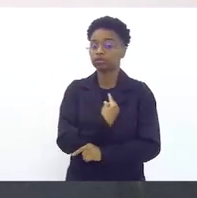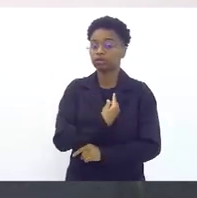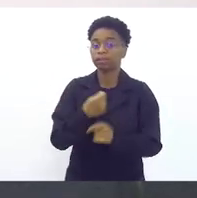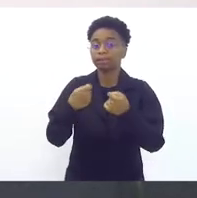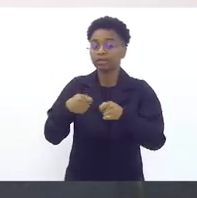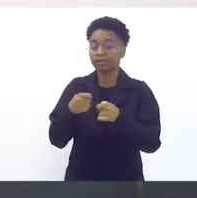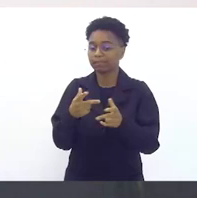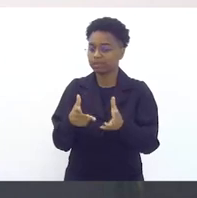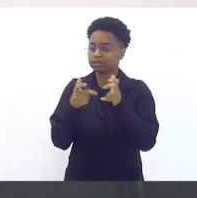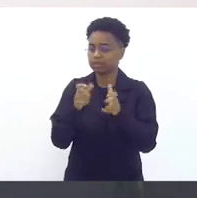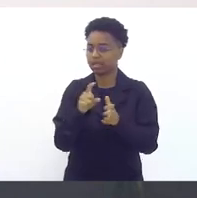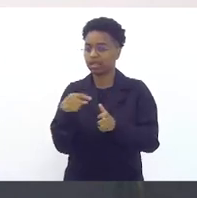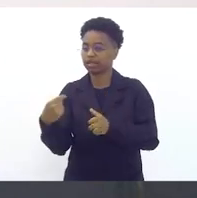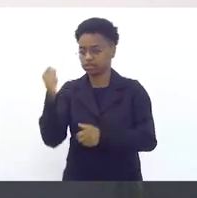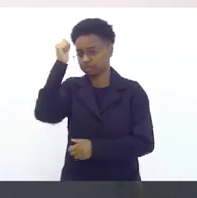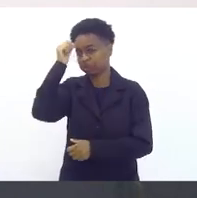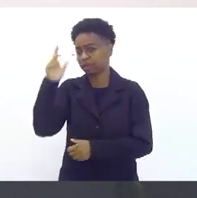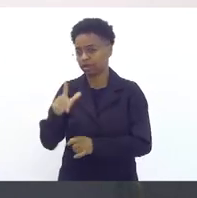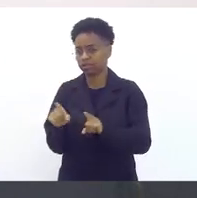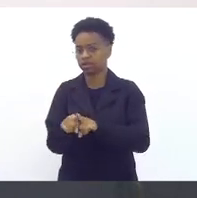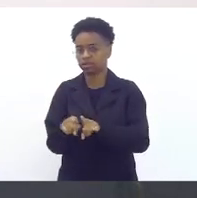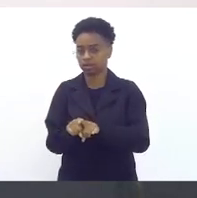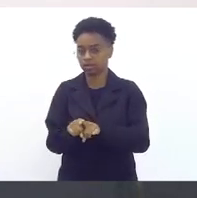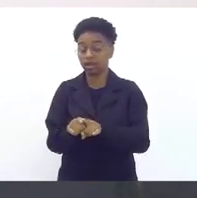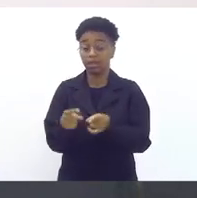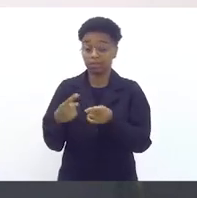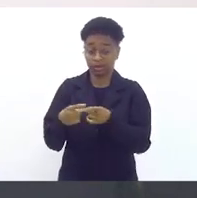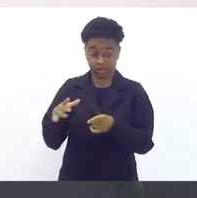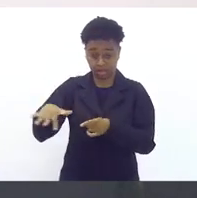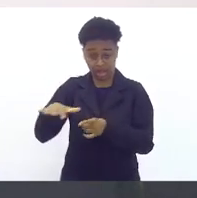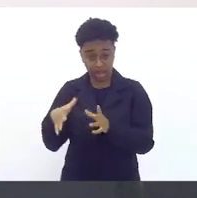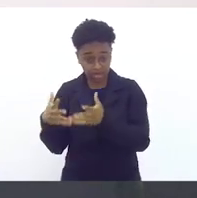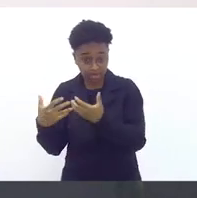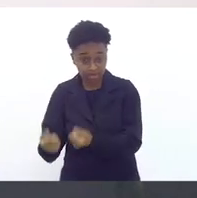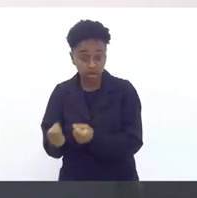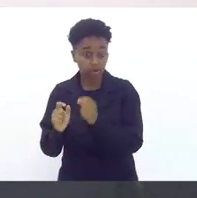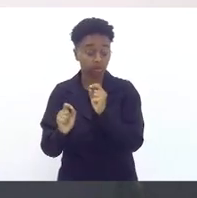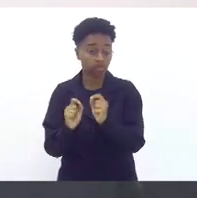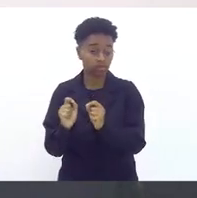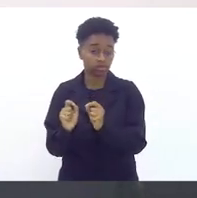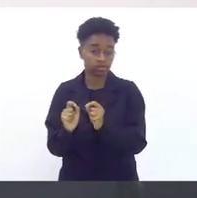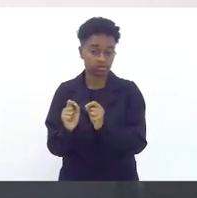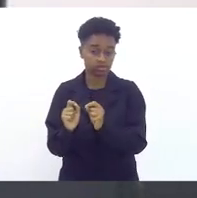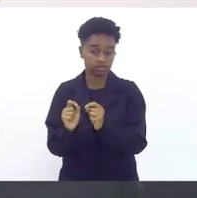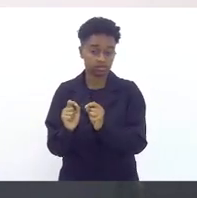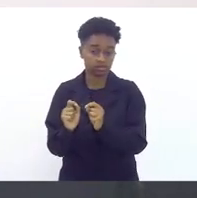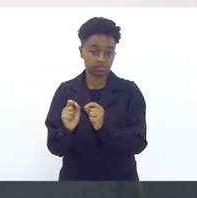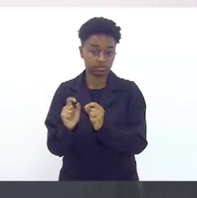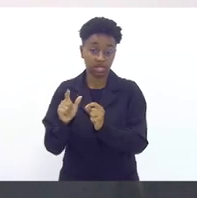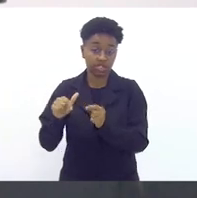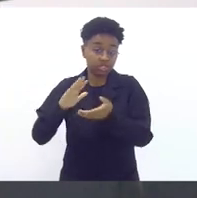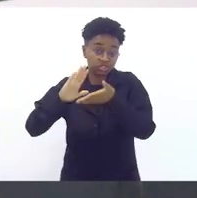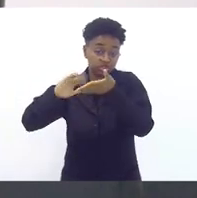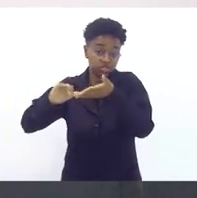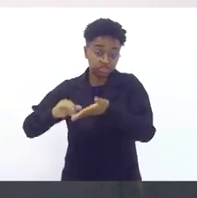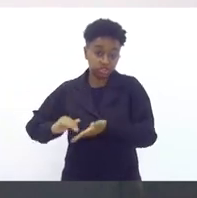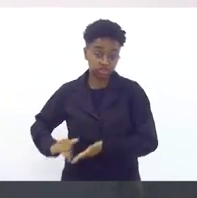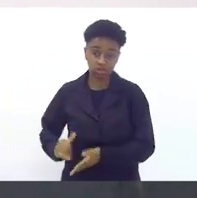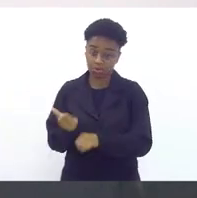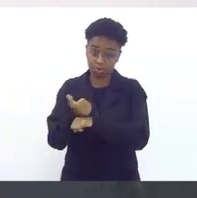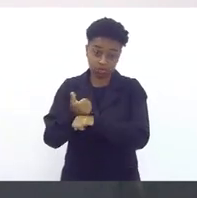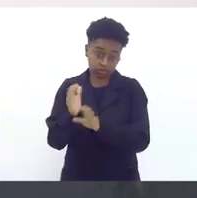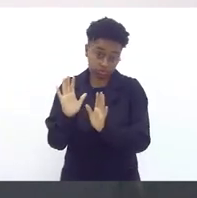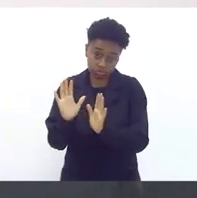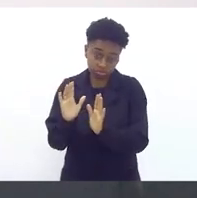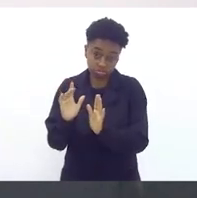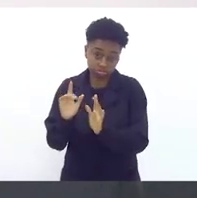não nasceu ontem. Compensação financeira que eles aceitavam era eliminar cargos, que aí é